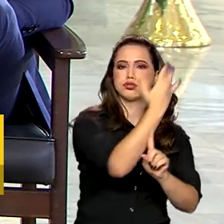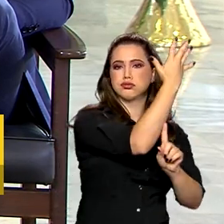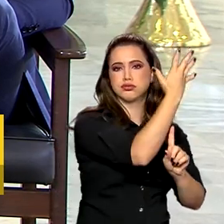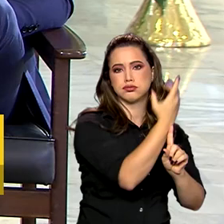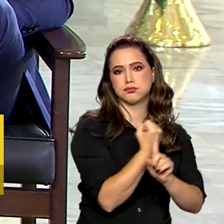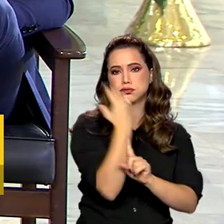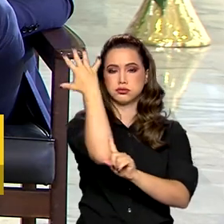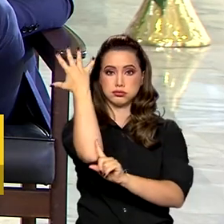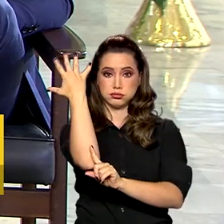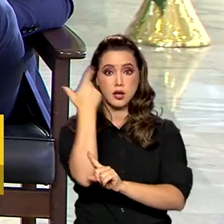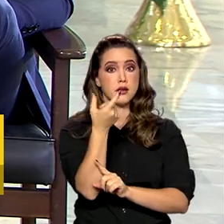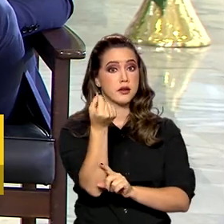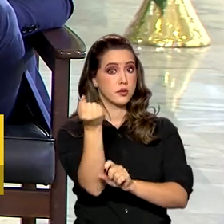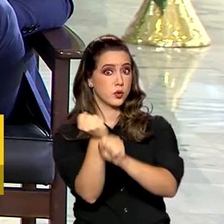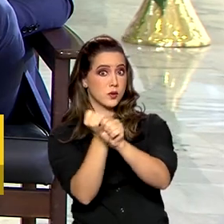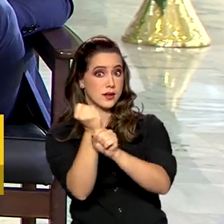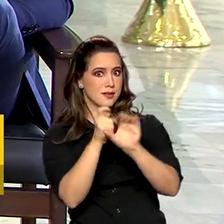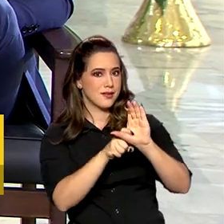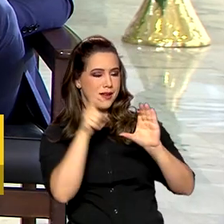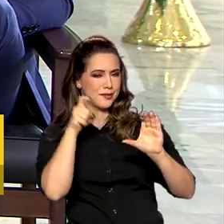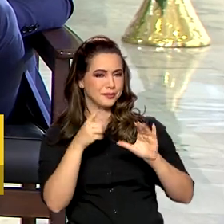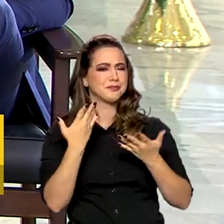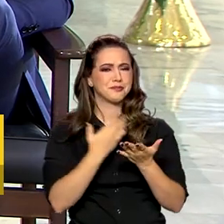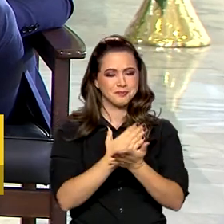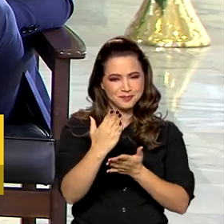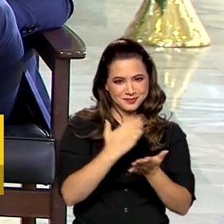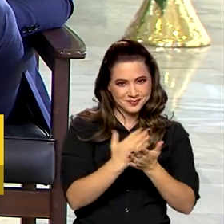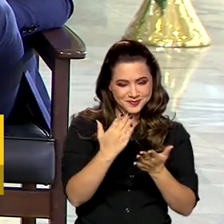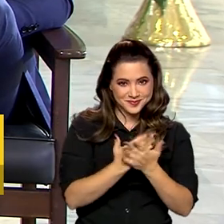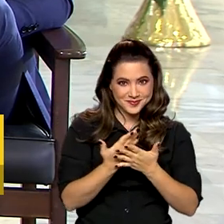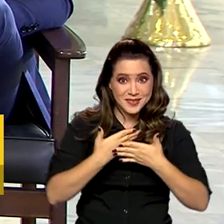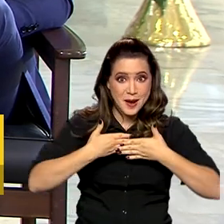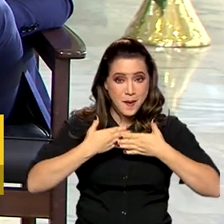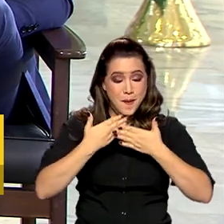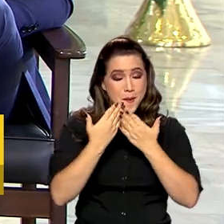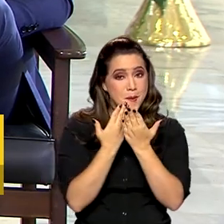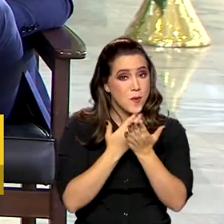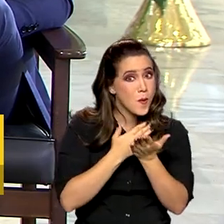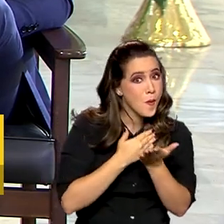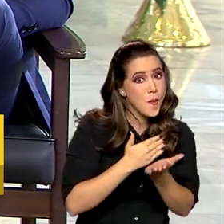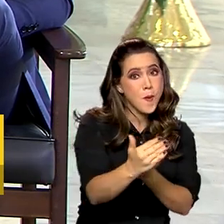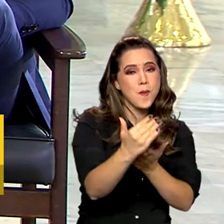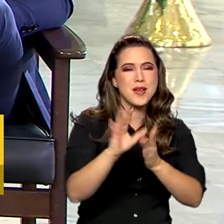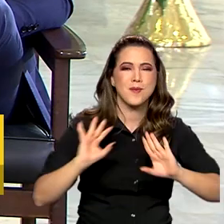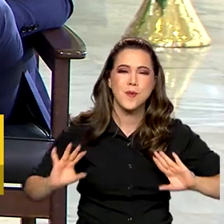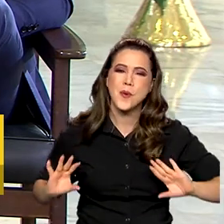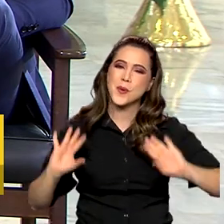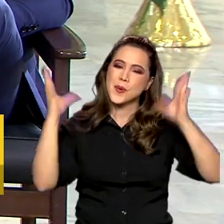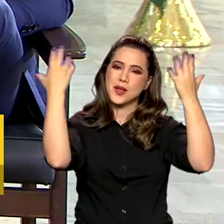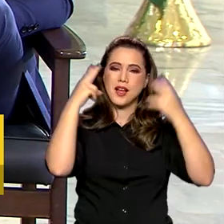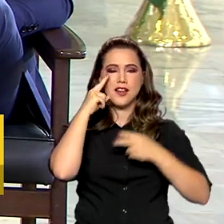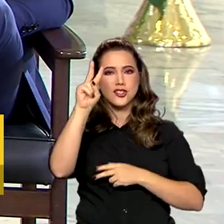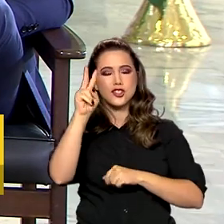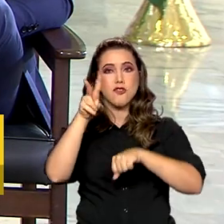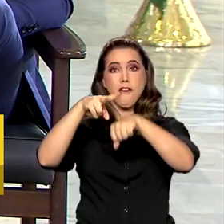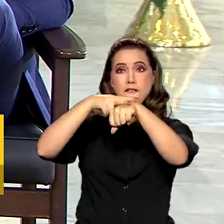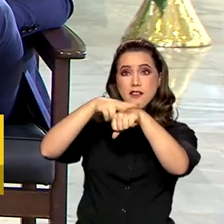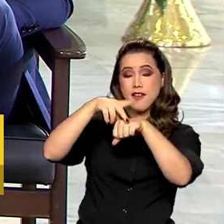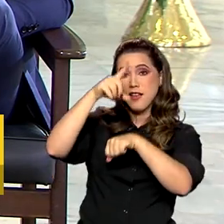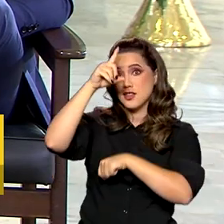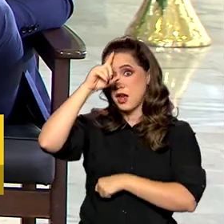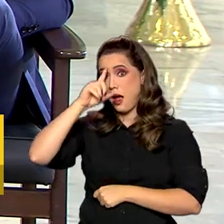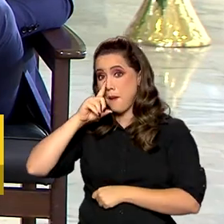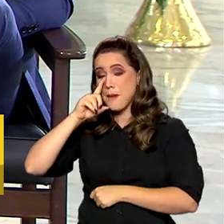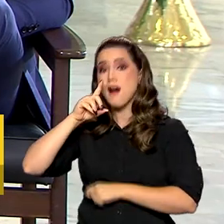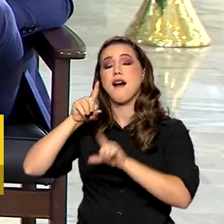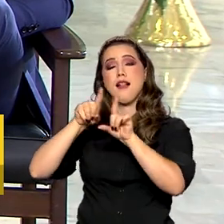os 200 anos de independência. A abertura das comemorações do bicentenário coloriu o céu de Brasília de verde e amarelo e com